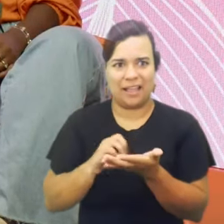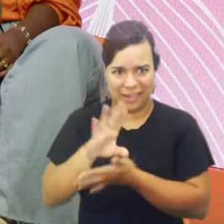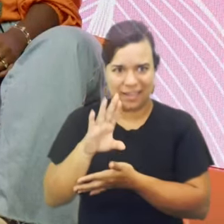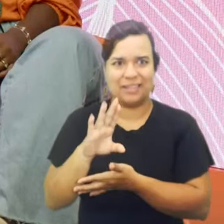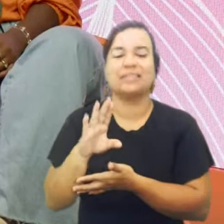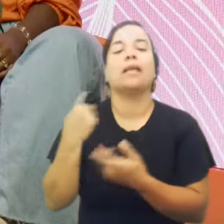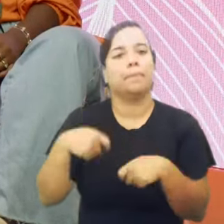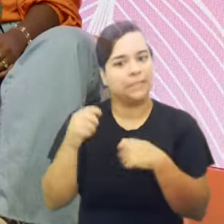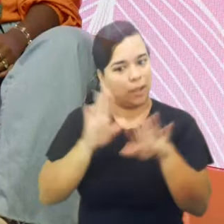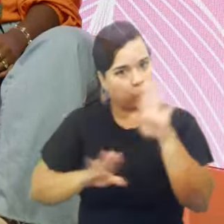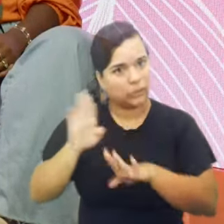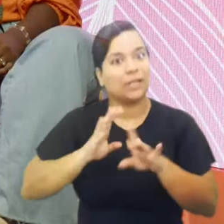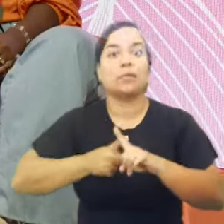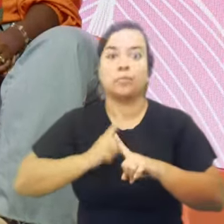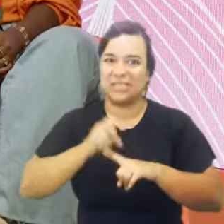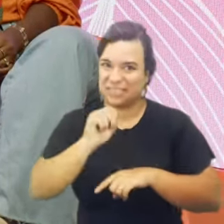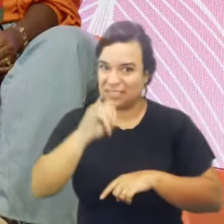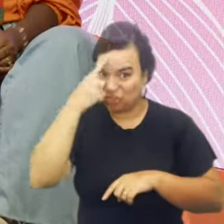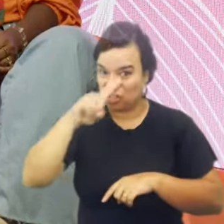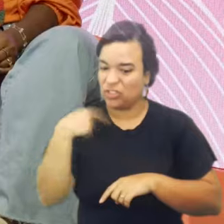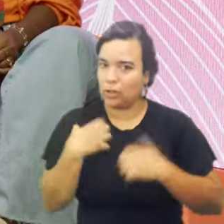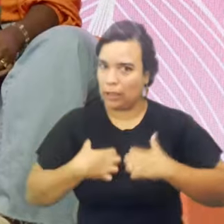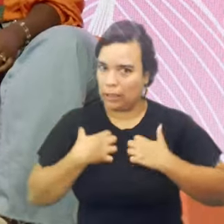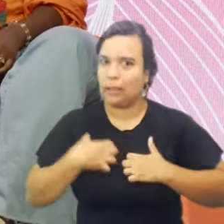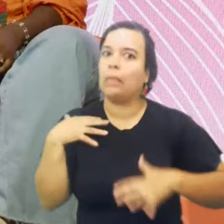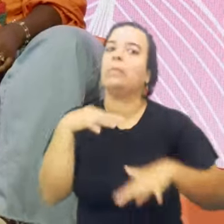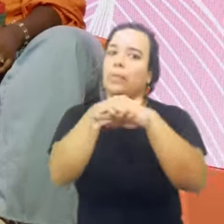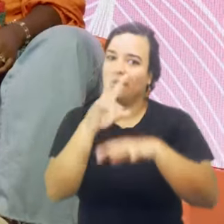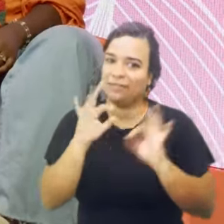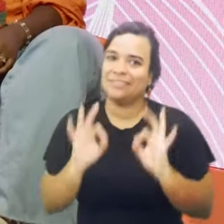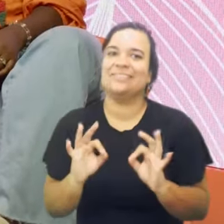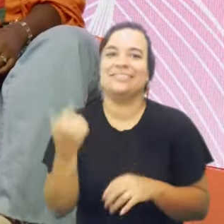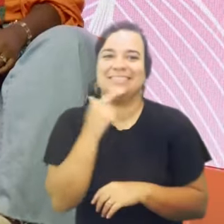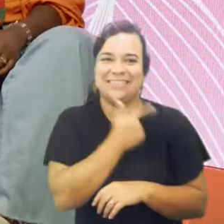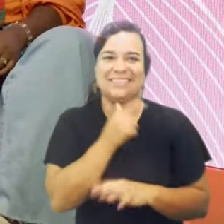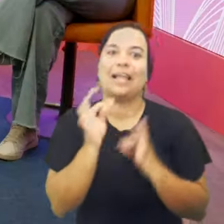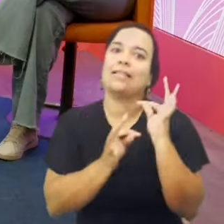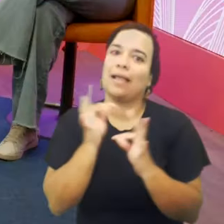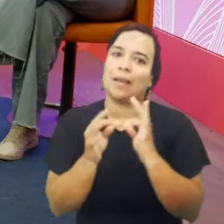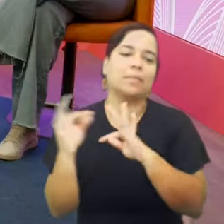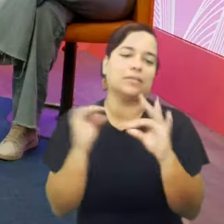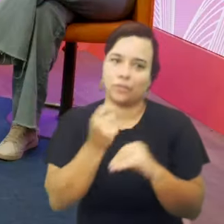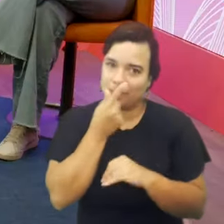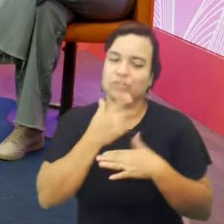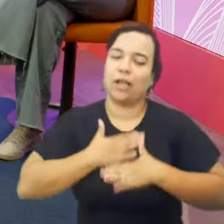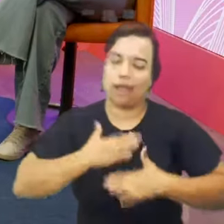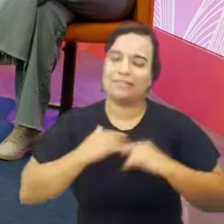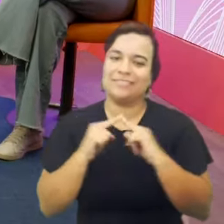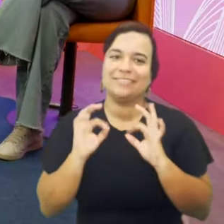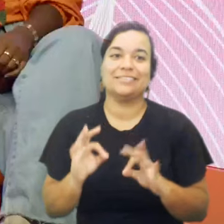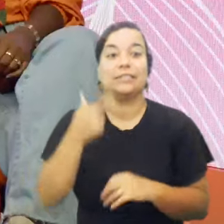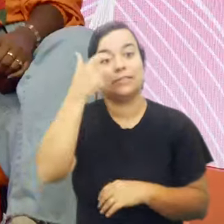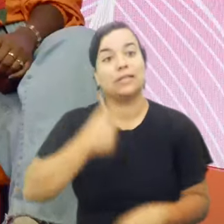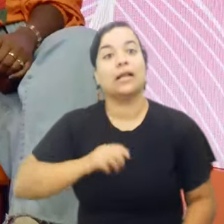chora. E terapia tá cara. Todo mundo aqui já tá super, todo mundo tem terapia, tá medicado, mas embora. Bom, eu